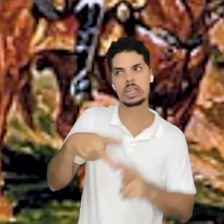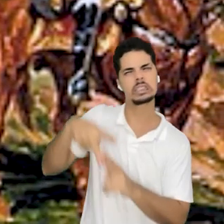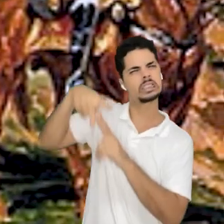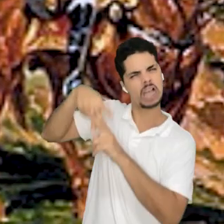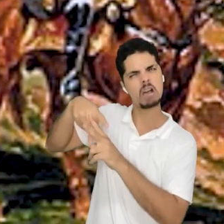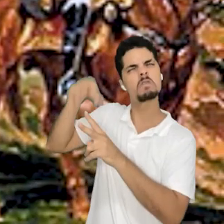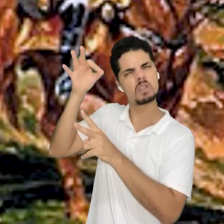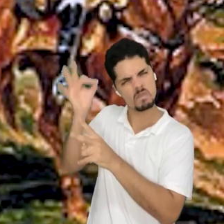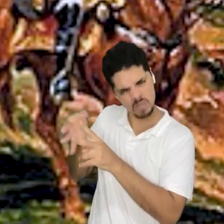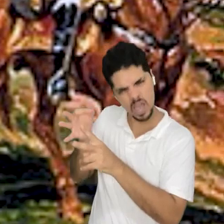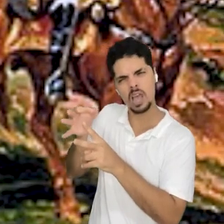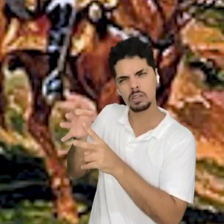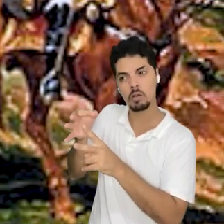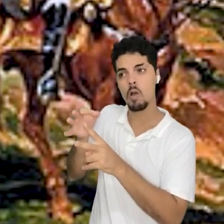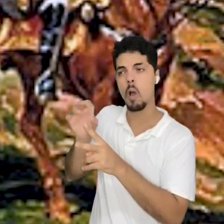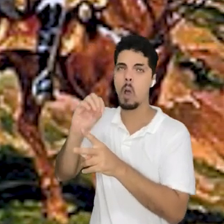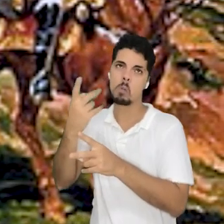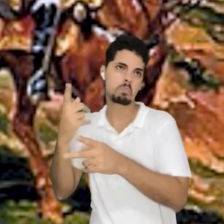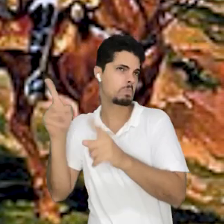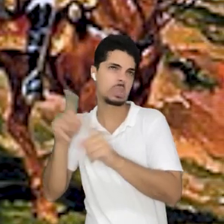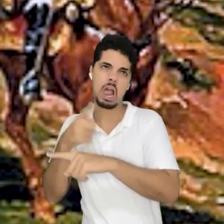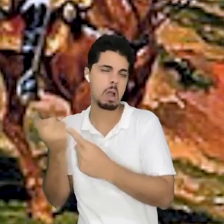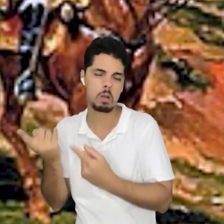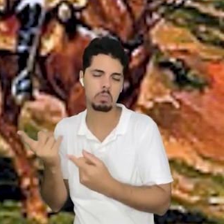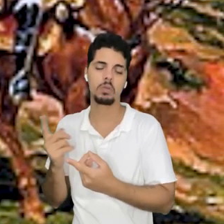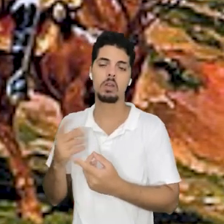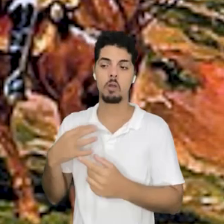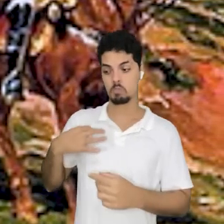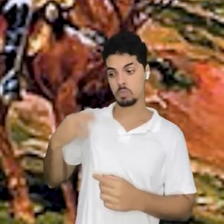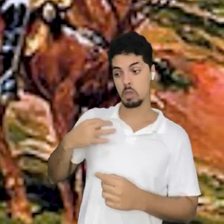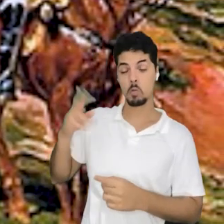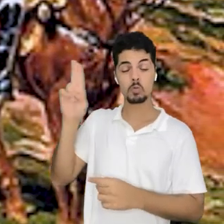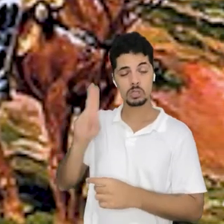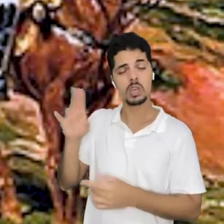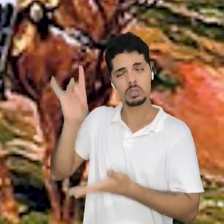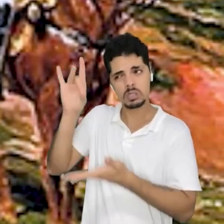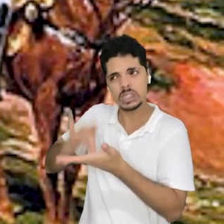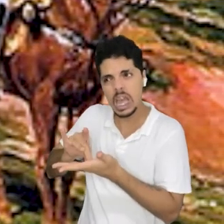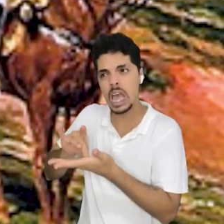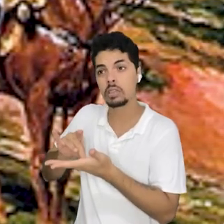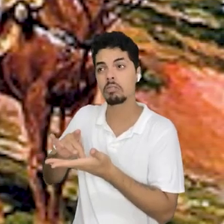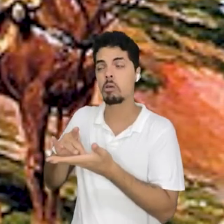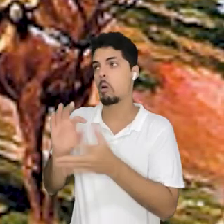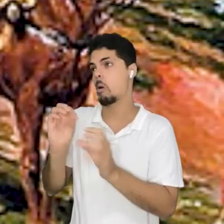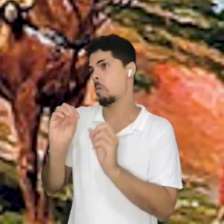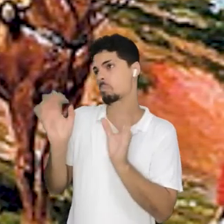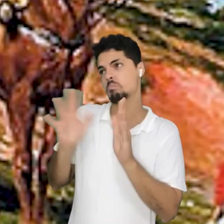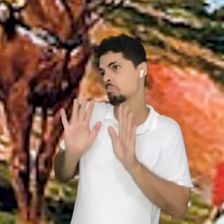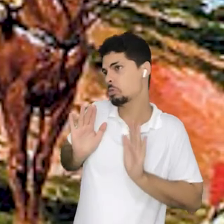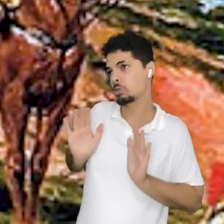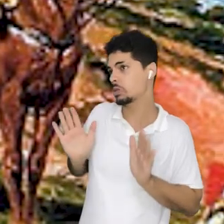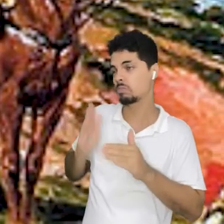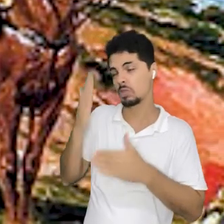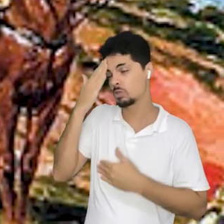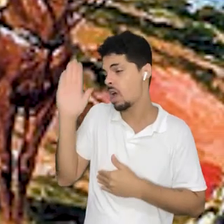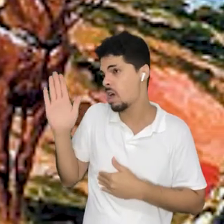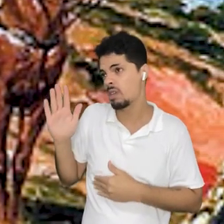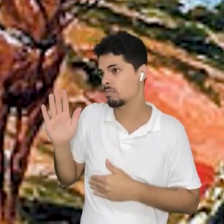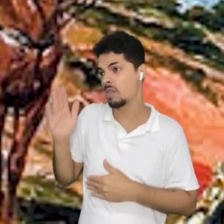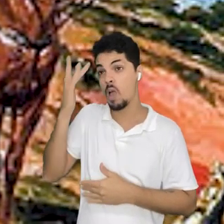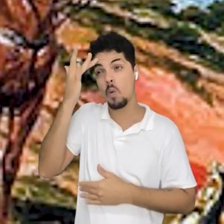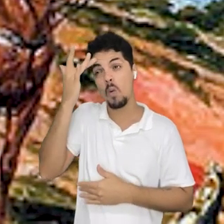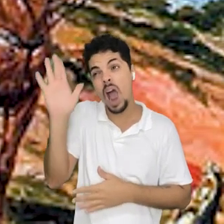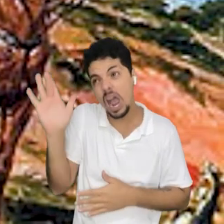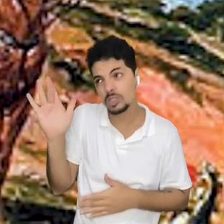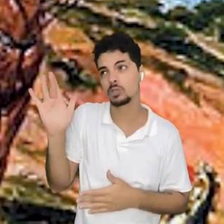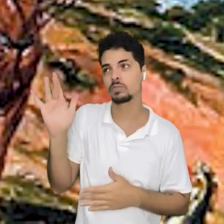Pedro estava nesse cavalo que ele está, se ele estava utilizando dessas roupas. Era muito provável que não. Até porque a